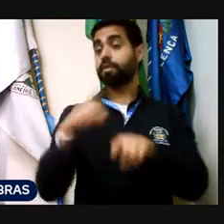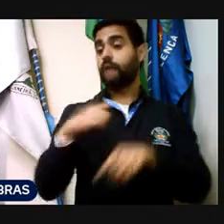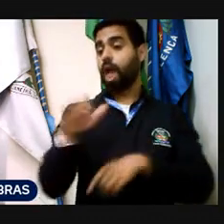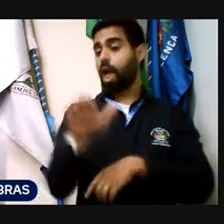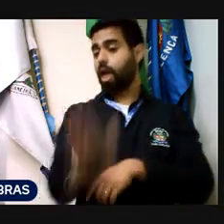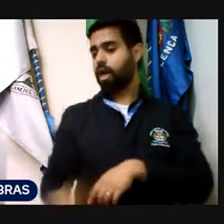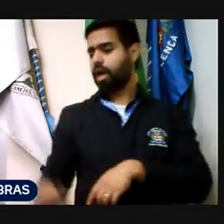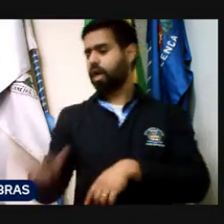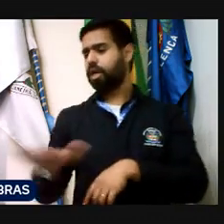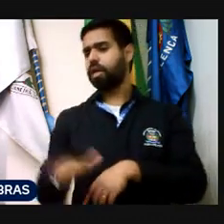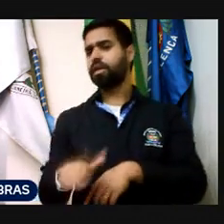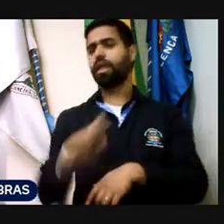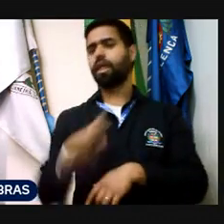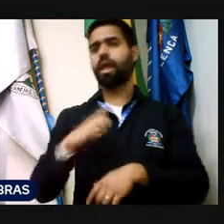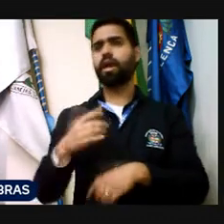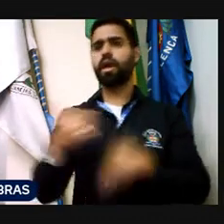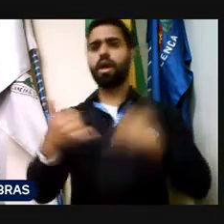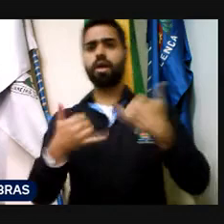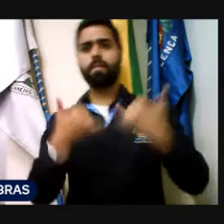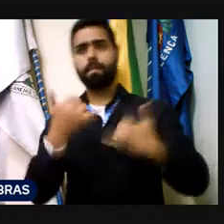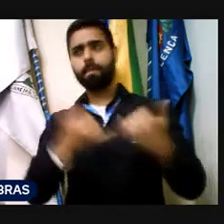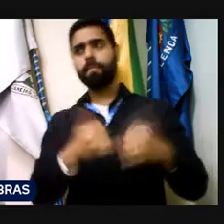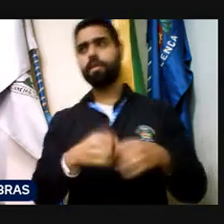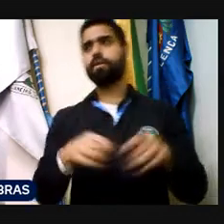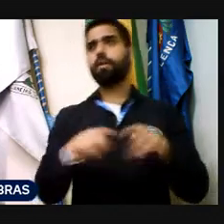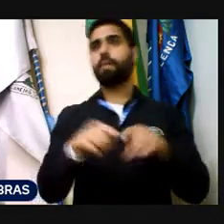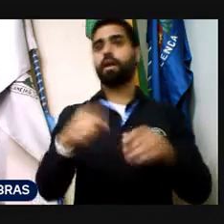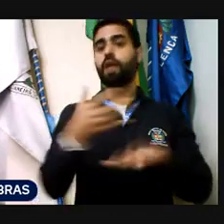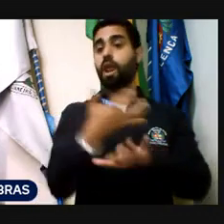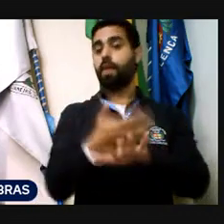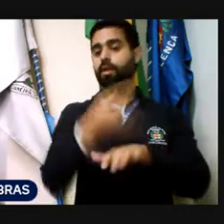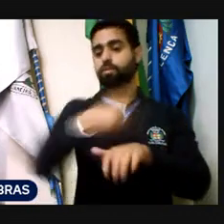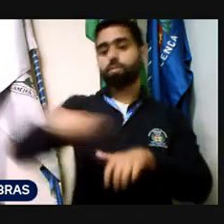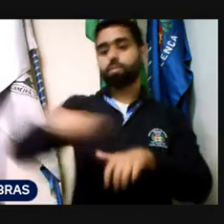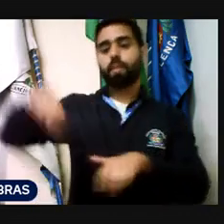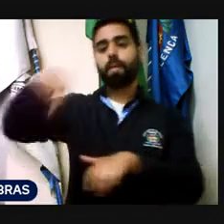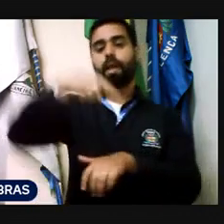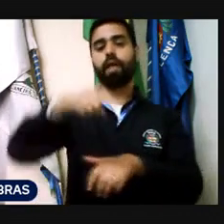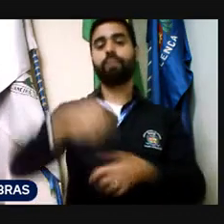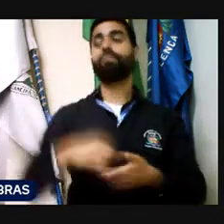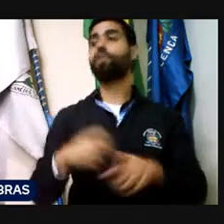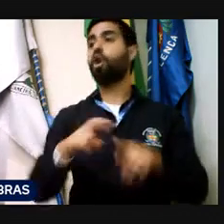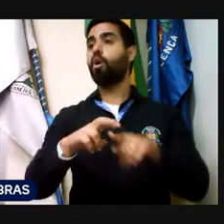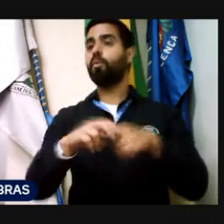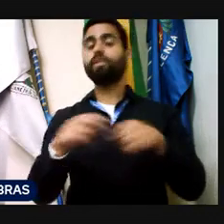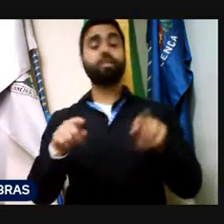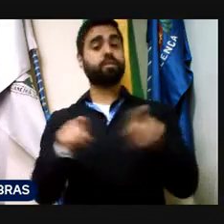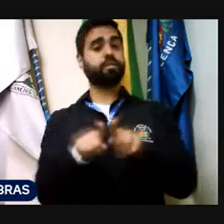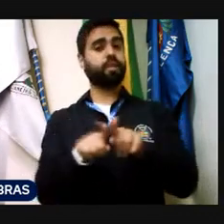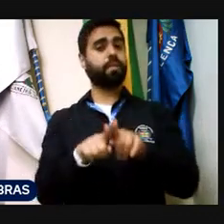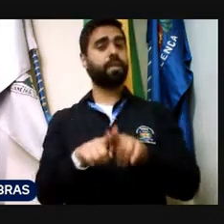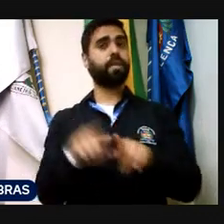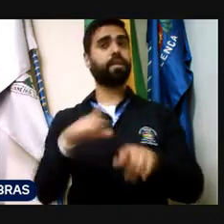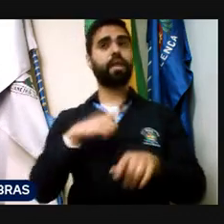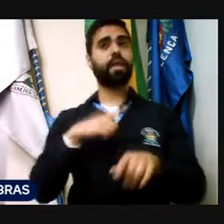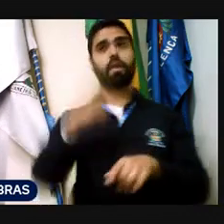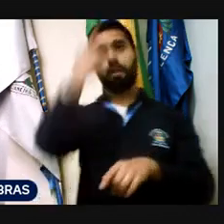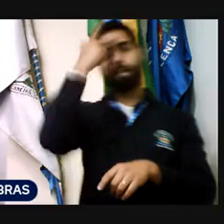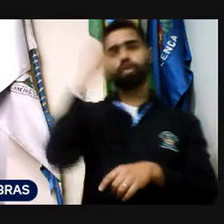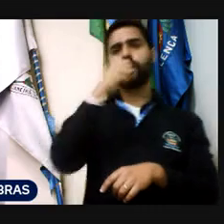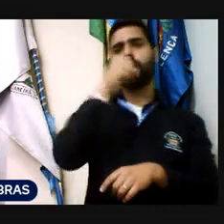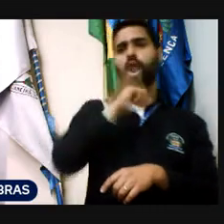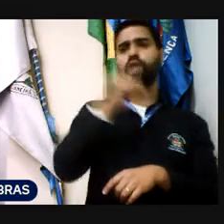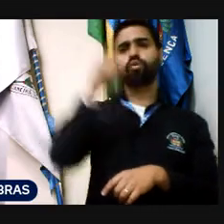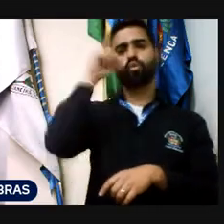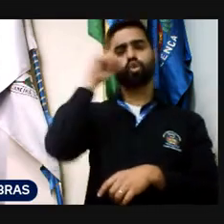que realizam lazer e entretenimento tanto na praça quanto no parque nela instalado, assim como também idosos e transeuntes que trafegam